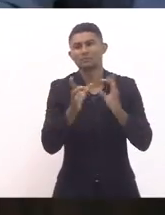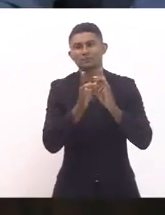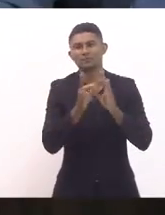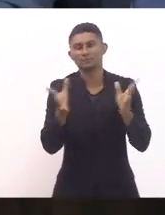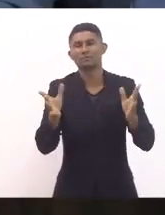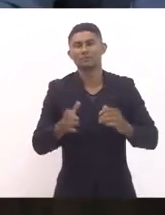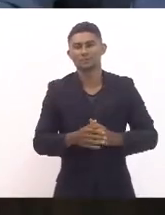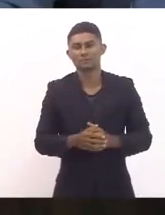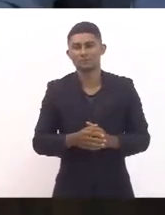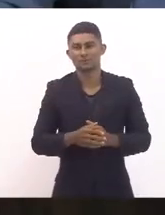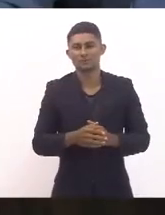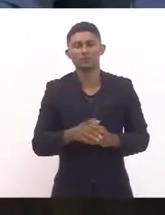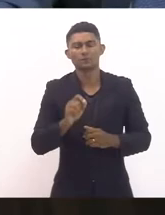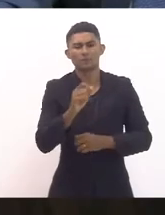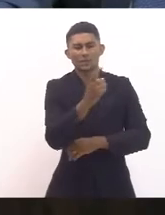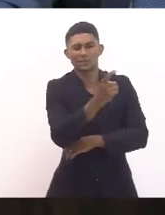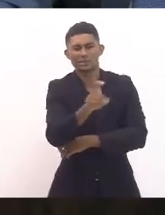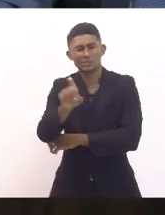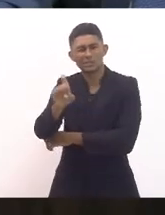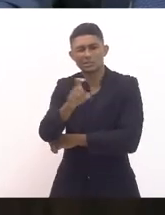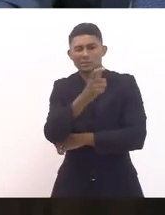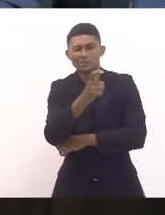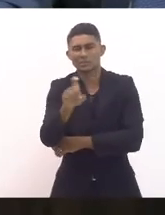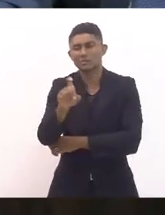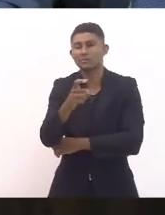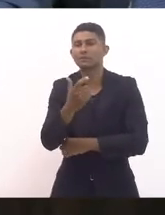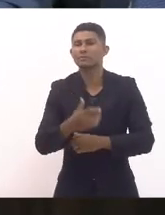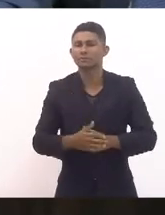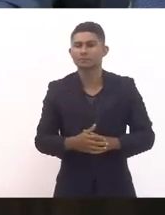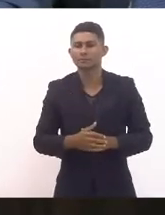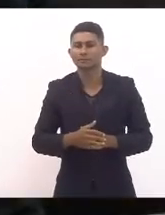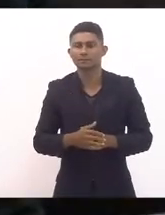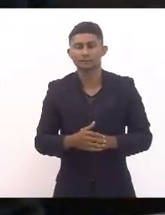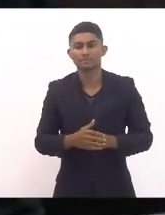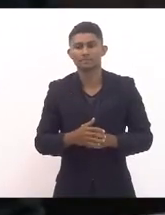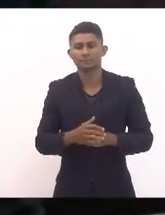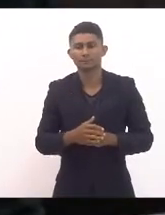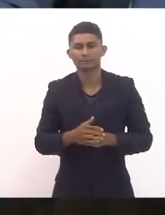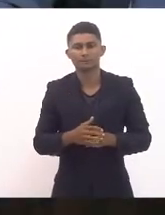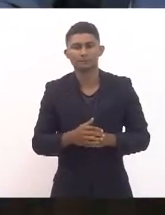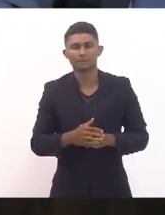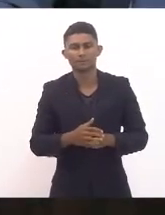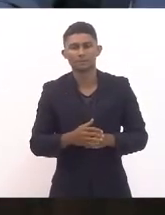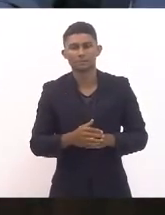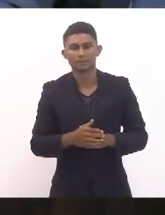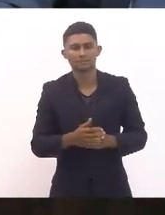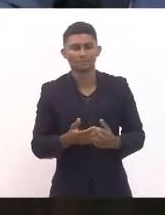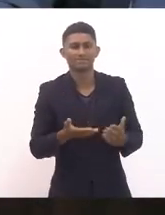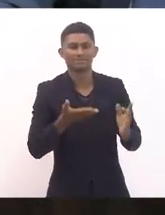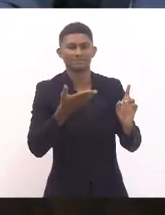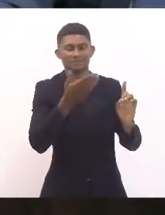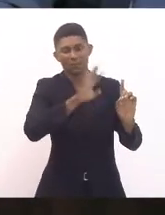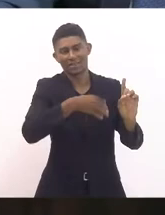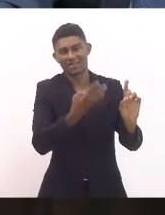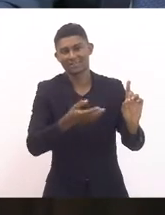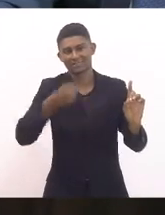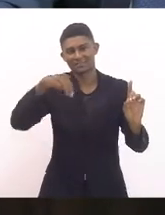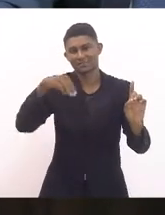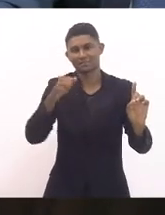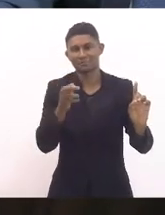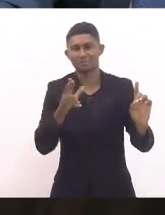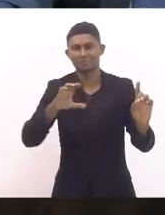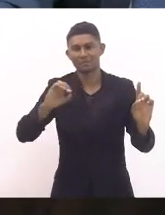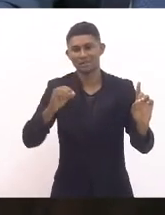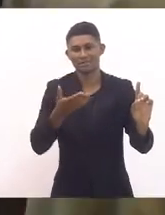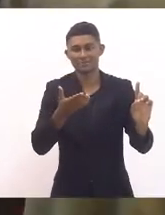5686, biofertilizante, deputado Carlos Mink. Questão de ordem, presidente. Então, em homenagem ao Márcio Alberto. Podem tirar agora a máscara,